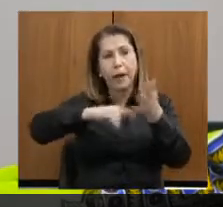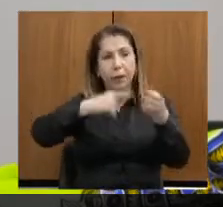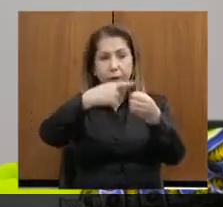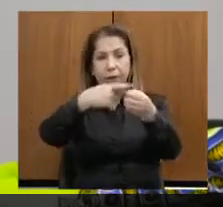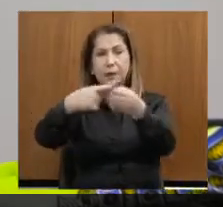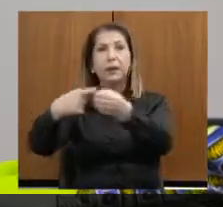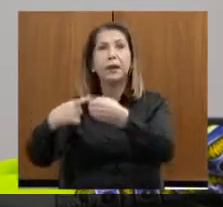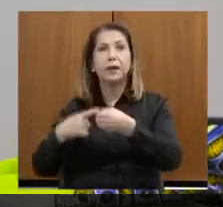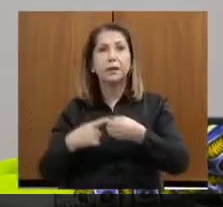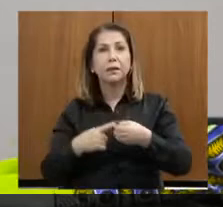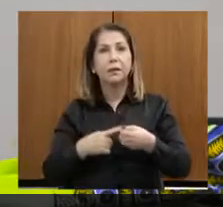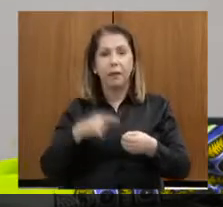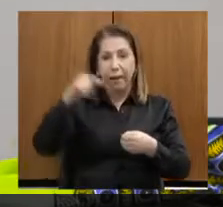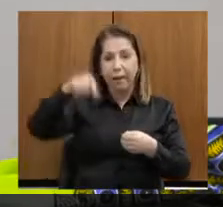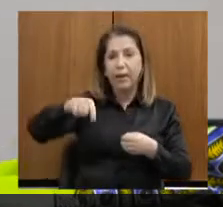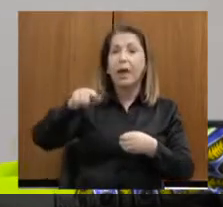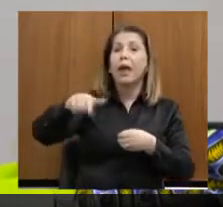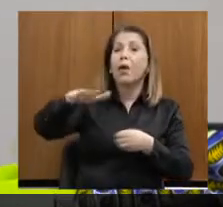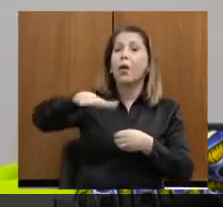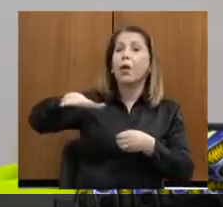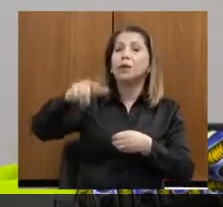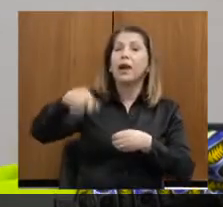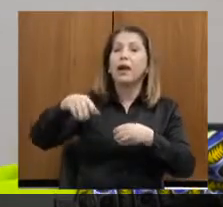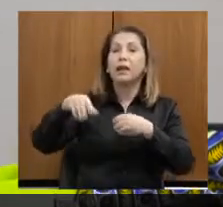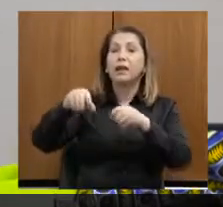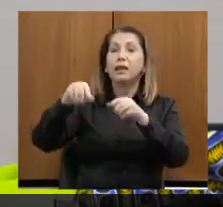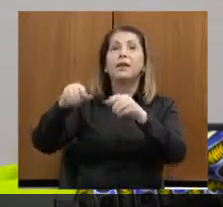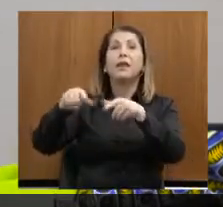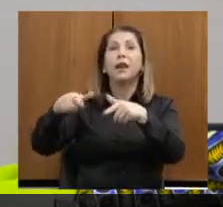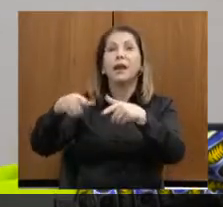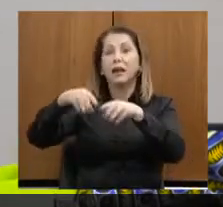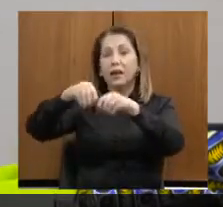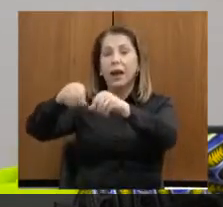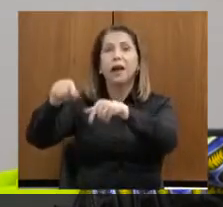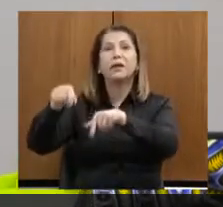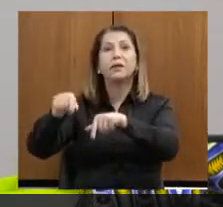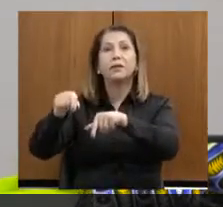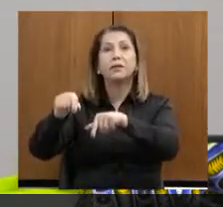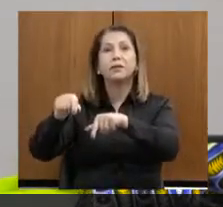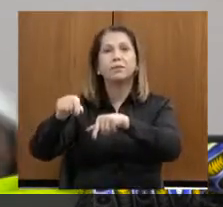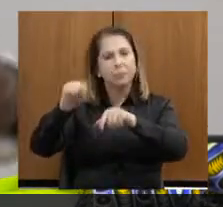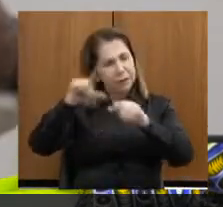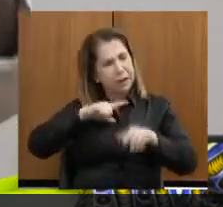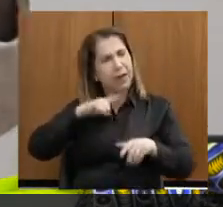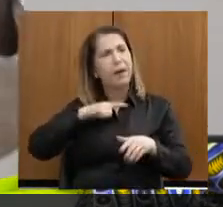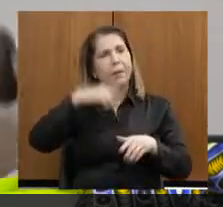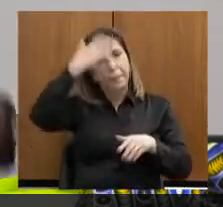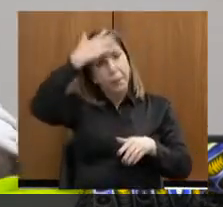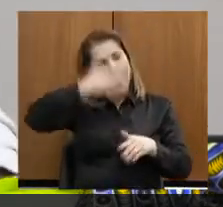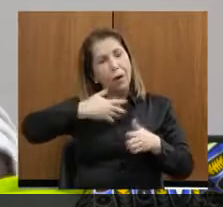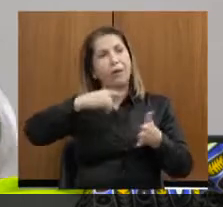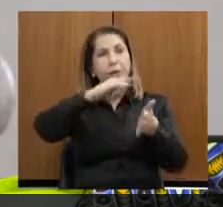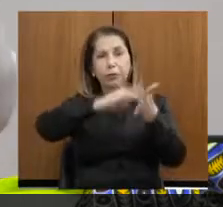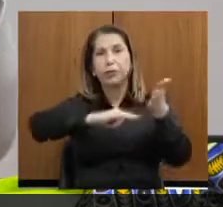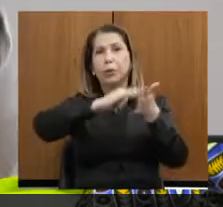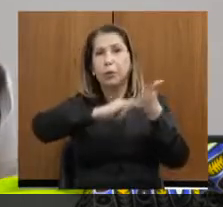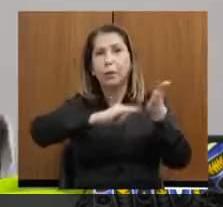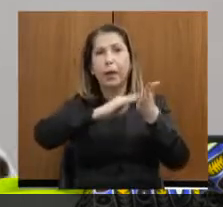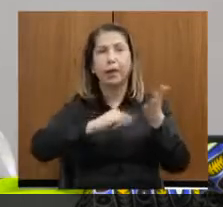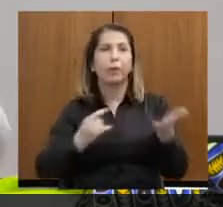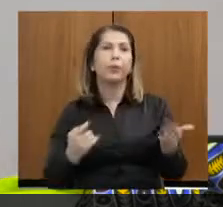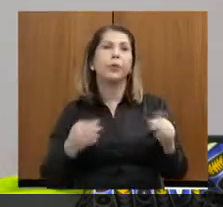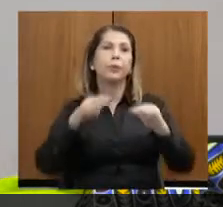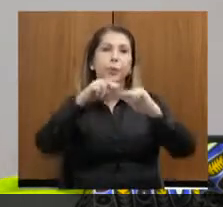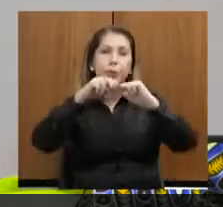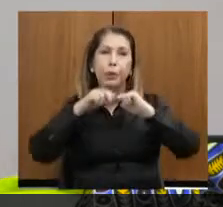história você mas essa terra era de quem não era sua não é a cidade tem registro a gente tem que convocar